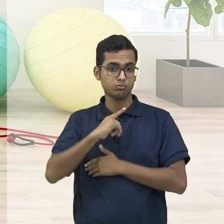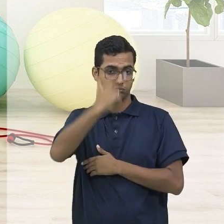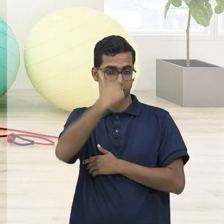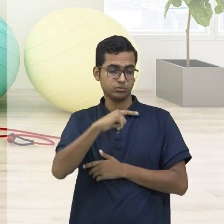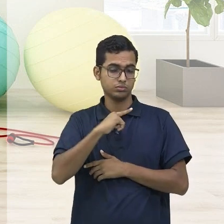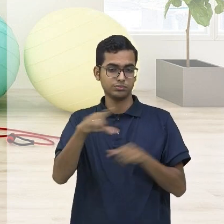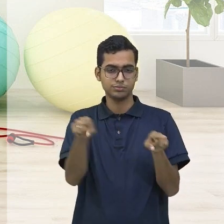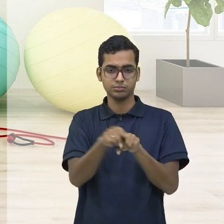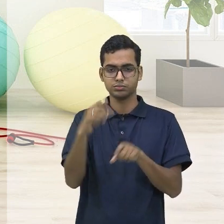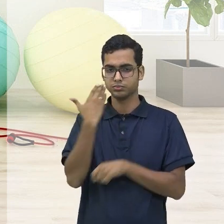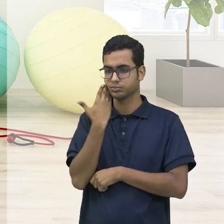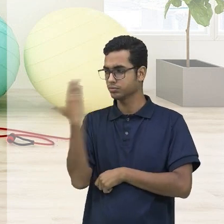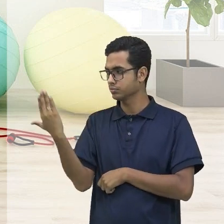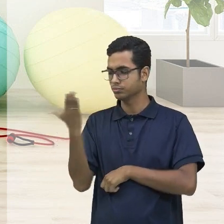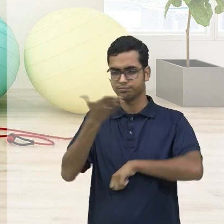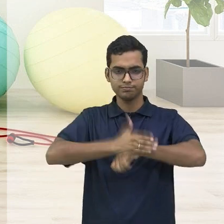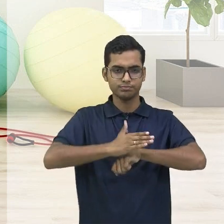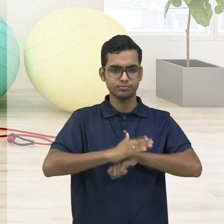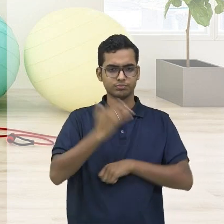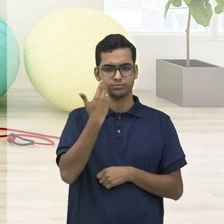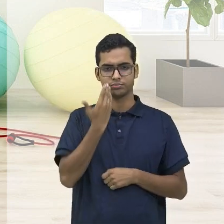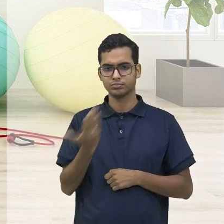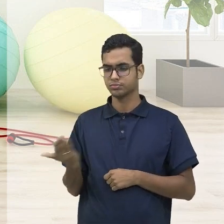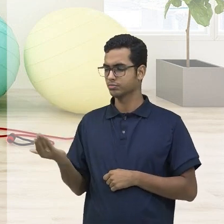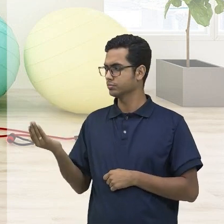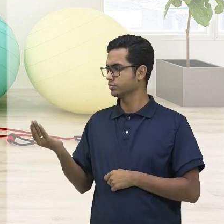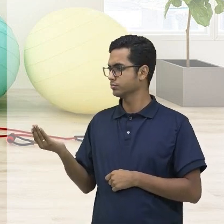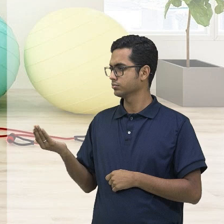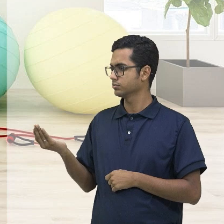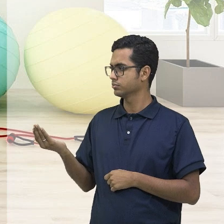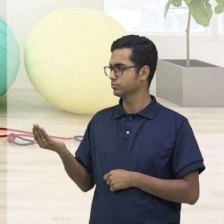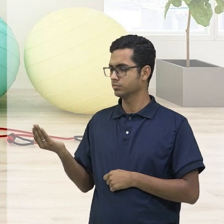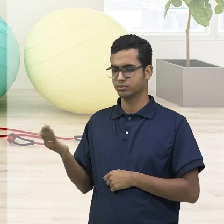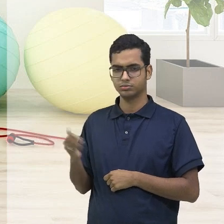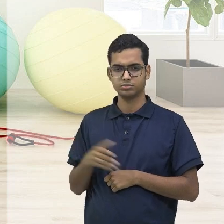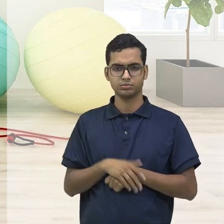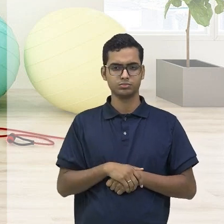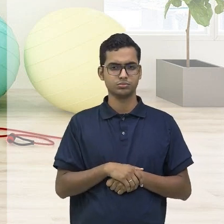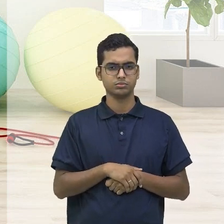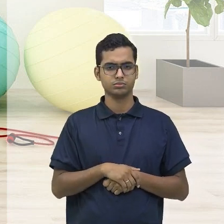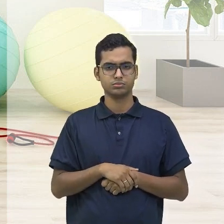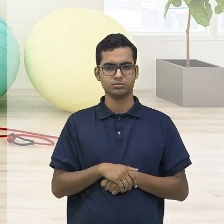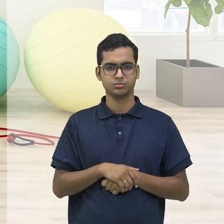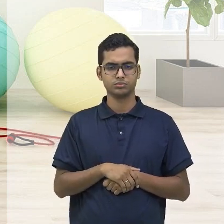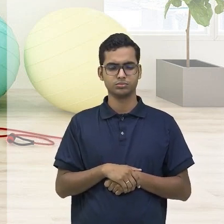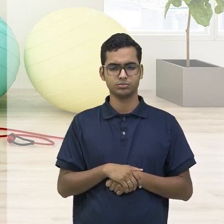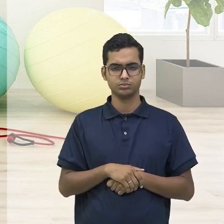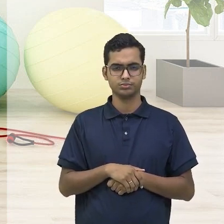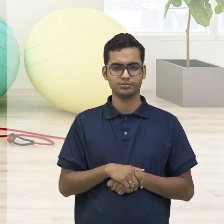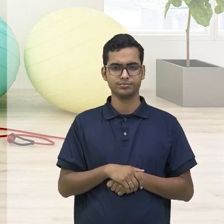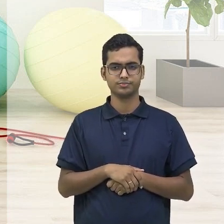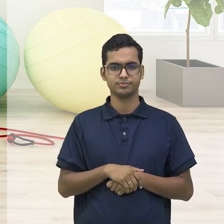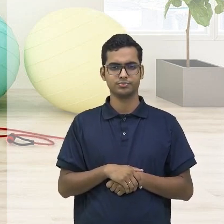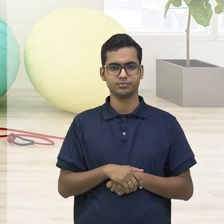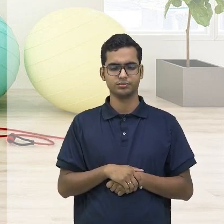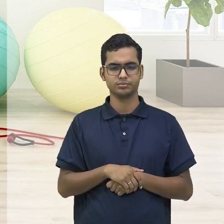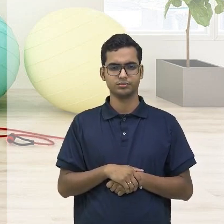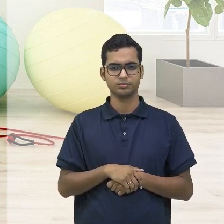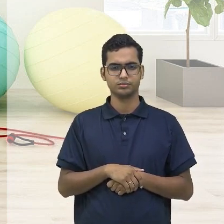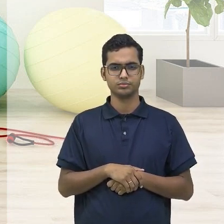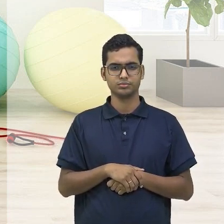Então vamos lá? 1, 2, 3, 4, 5,